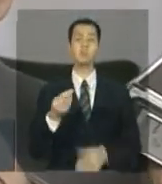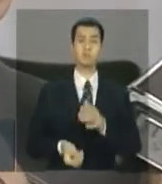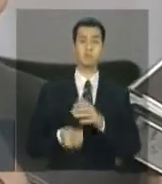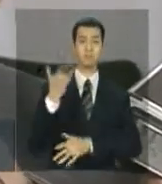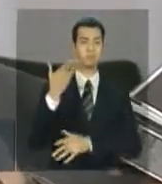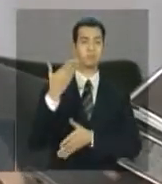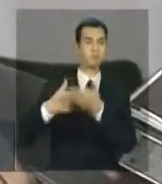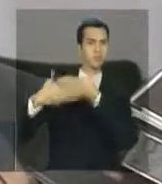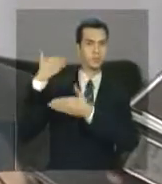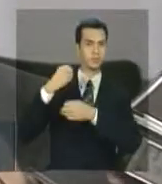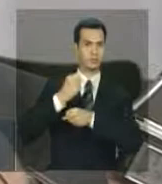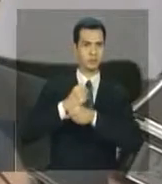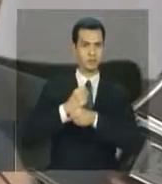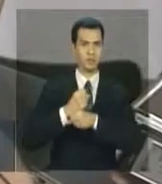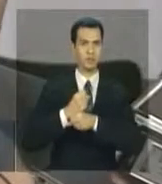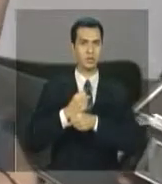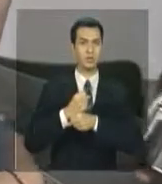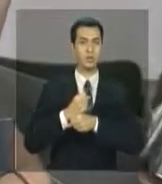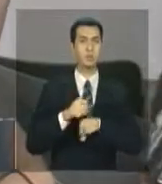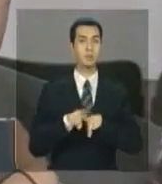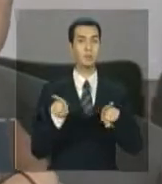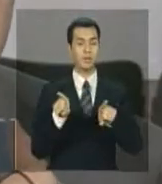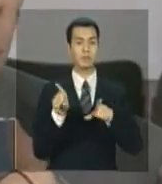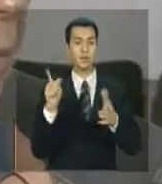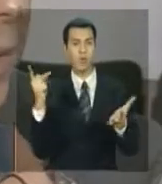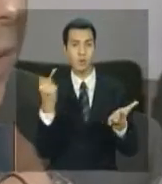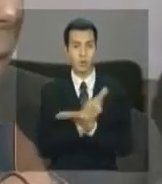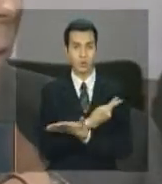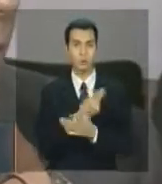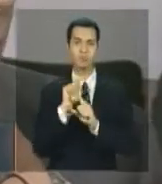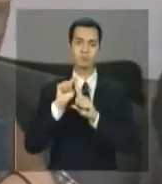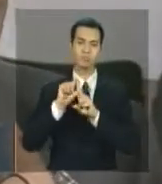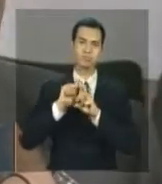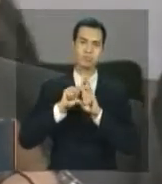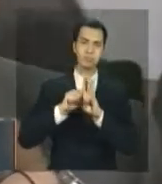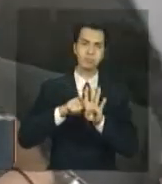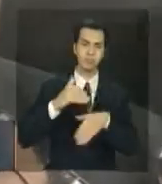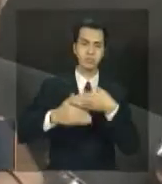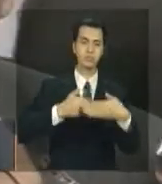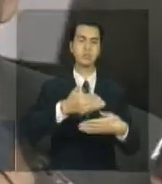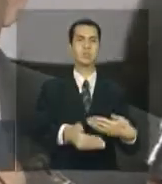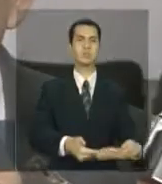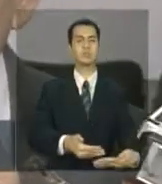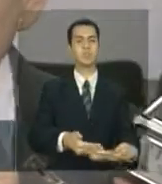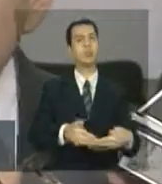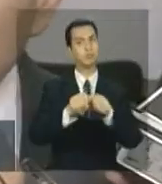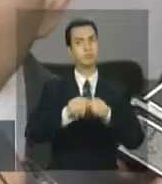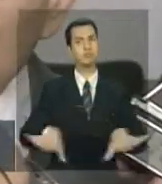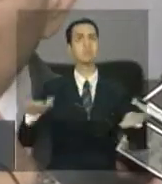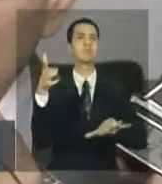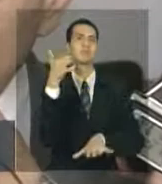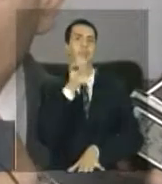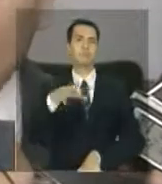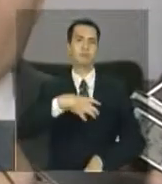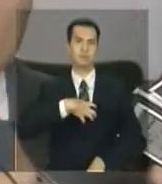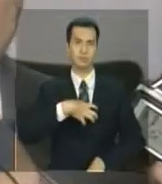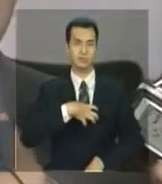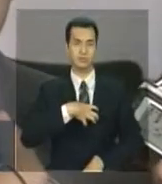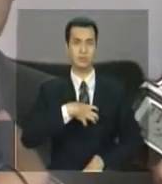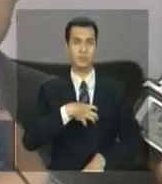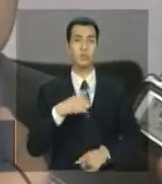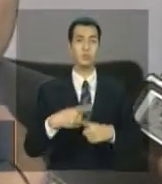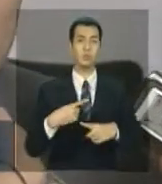ano, mas o efeito dele só se dá meses depois. Então, é a partir de final do ano